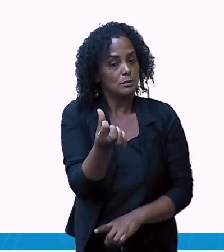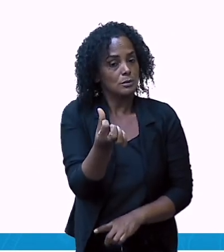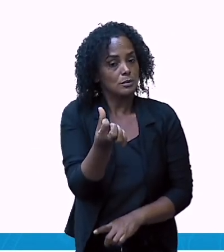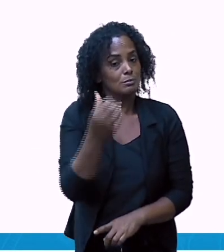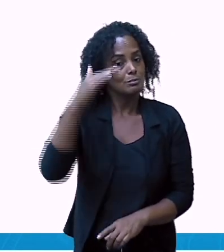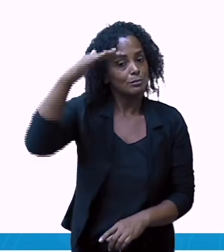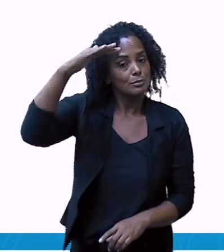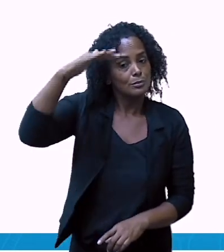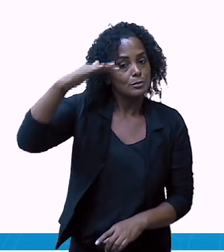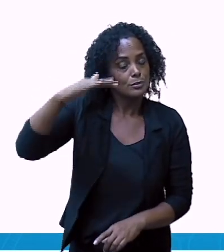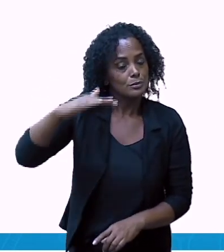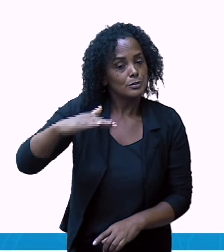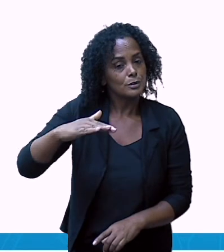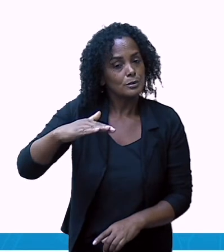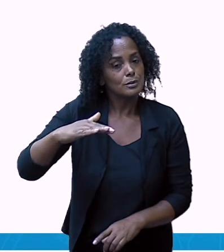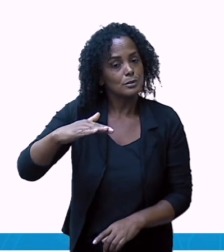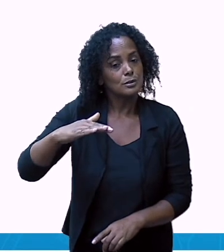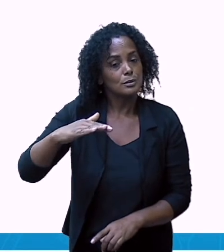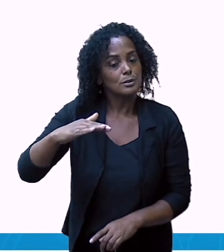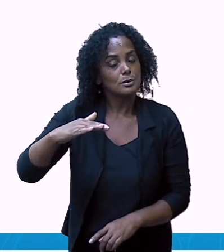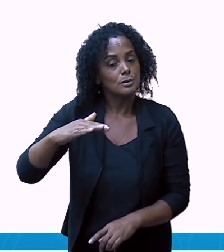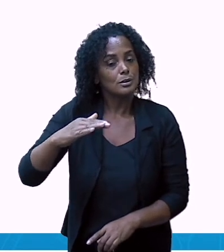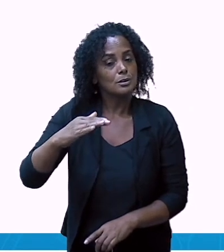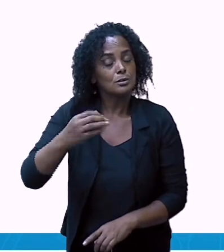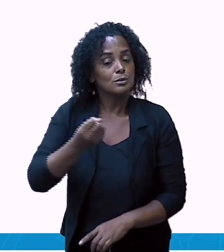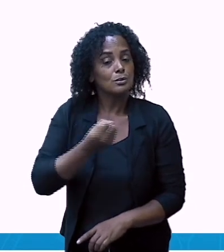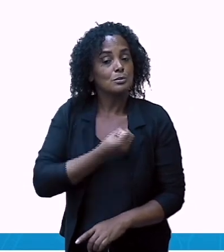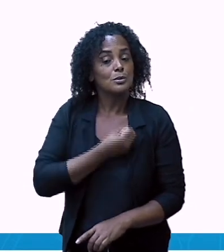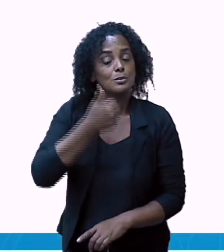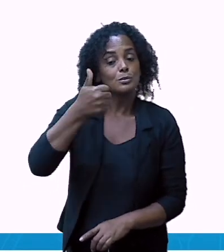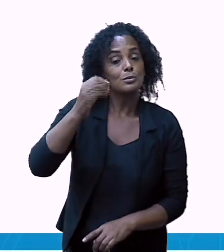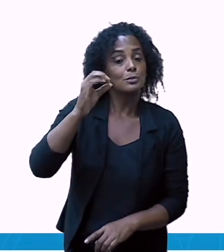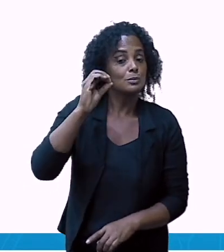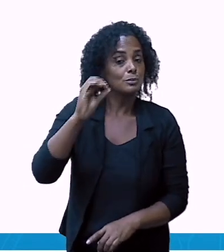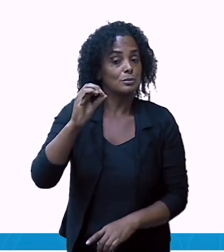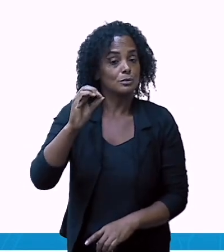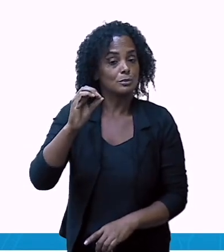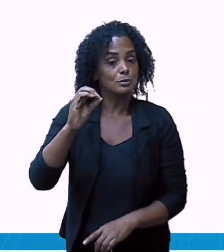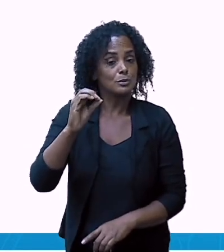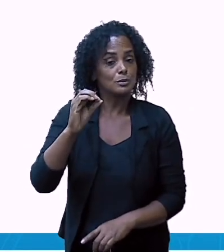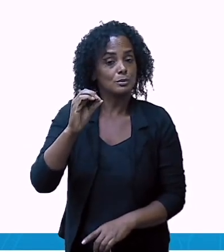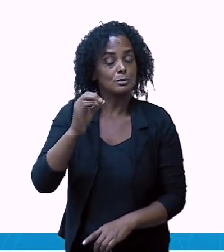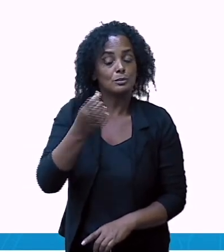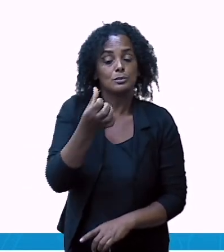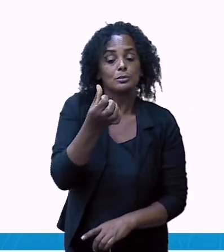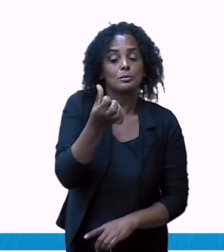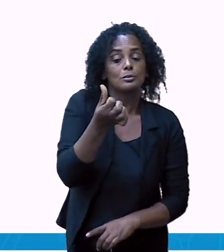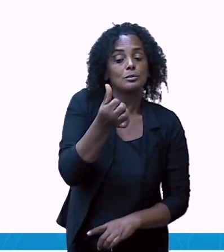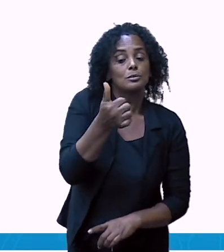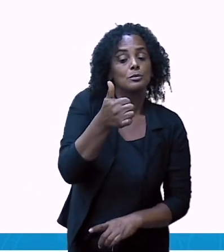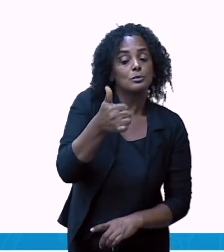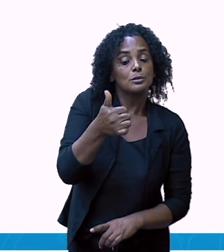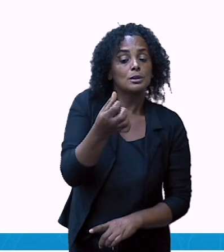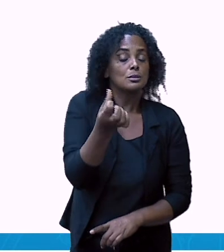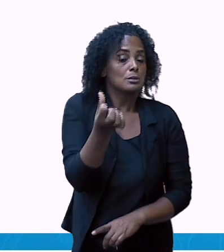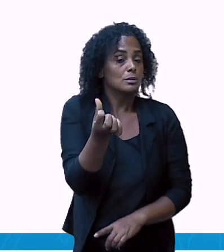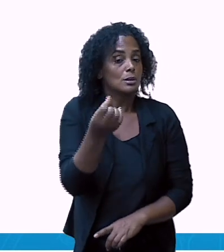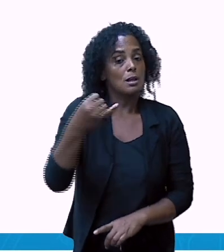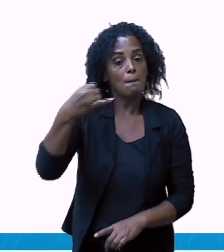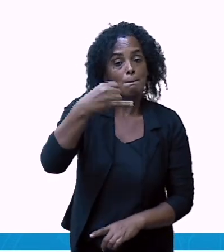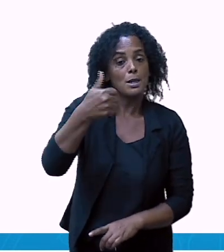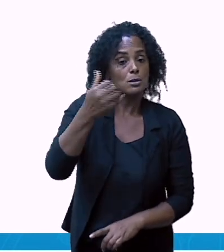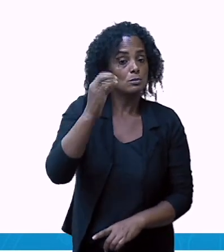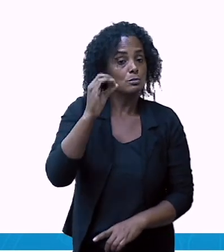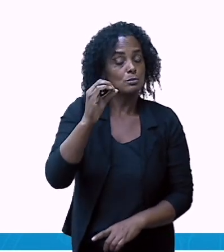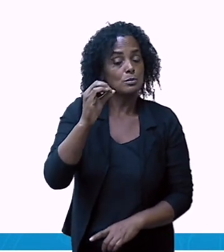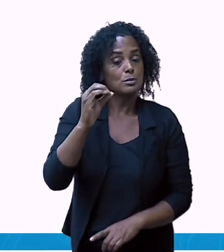expressão numérica para finalizar o nosso cálculo e chegar ao resultado final. 16 menos 10